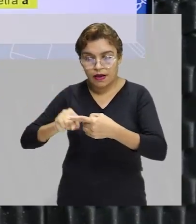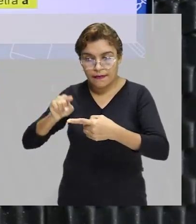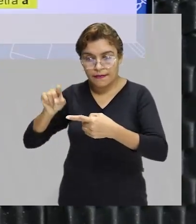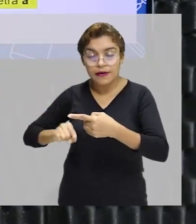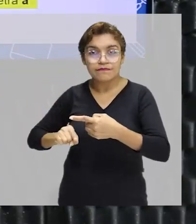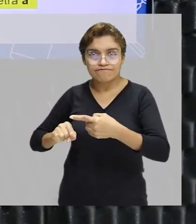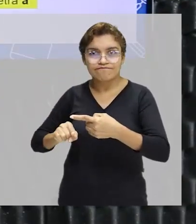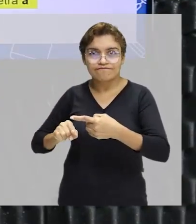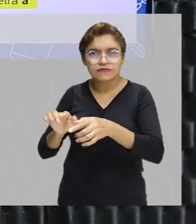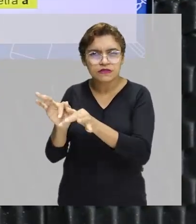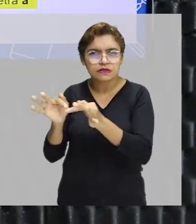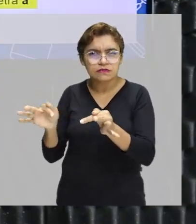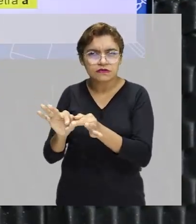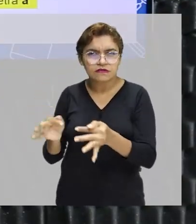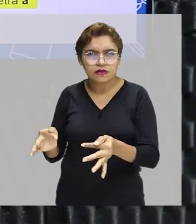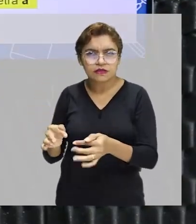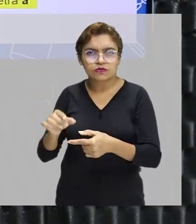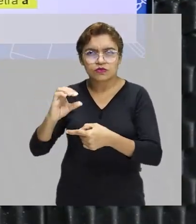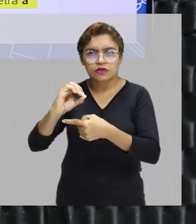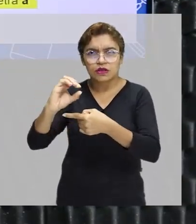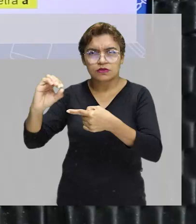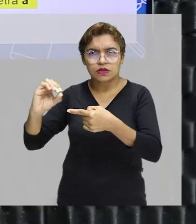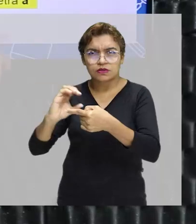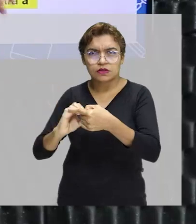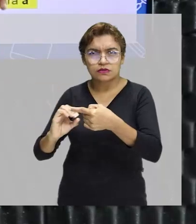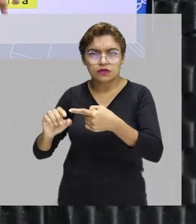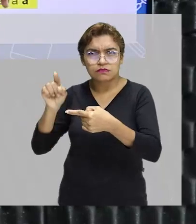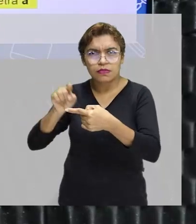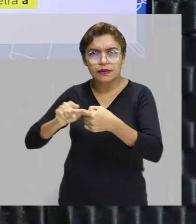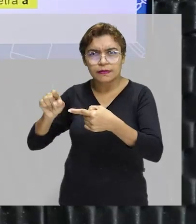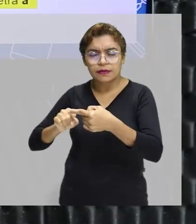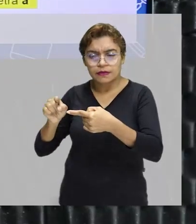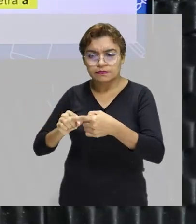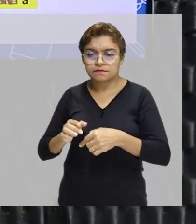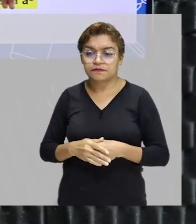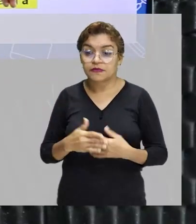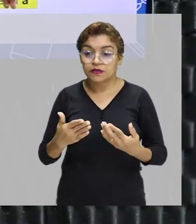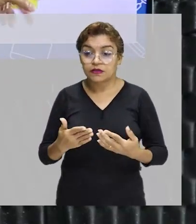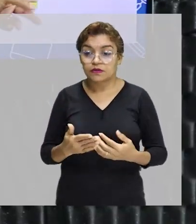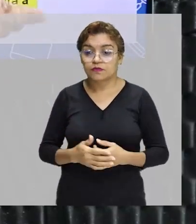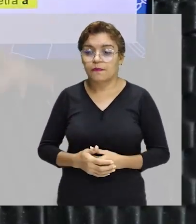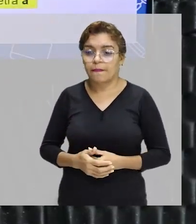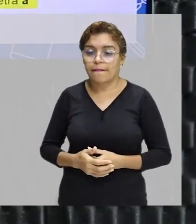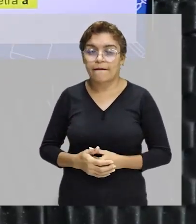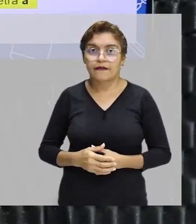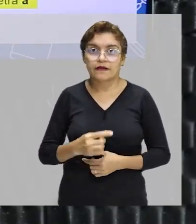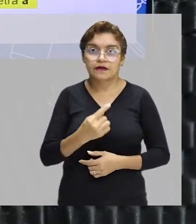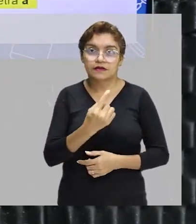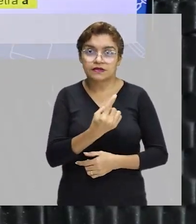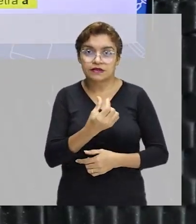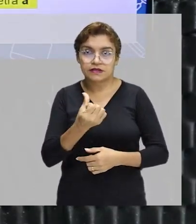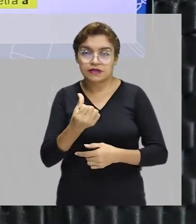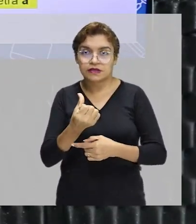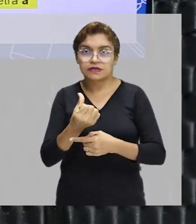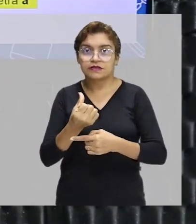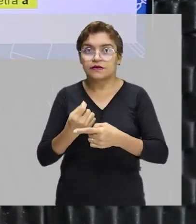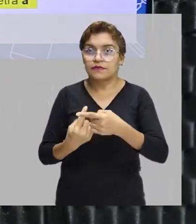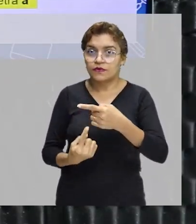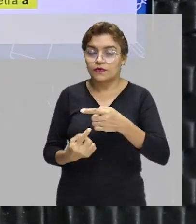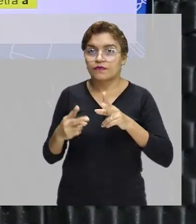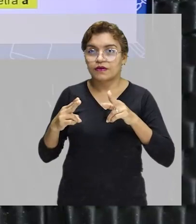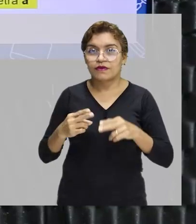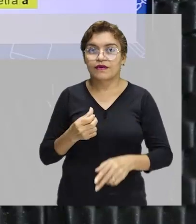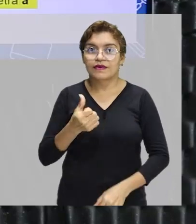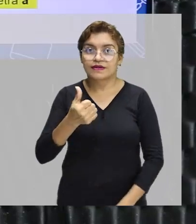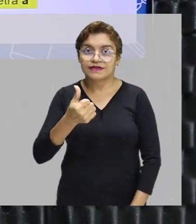a simplificação, a gente pode cortar esses zeros. Então, vai ficar 16 dividido por 1, que vale 16